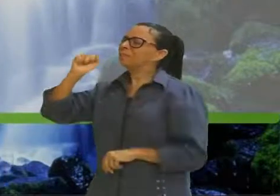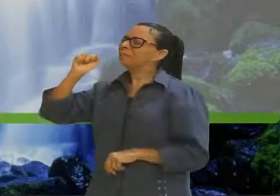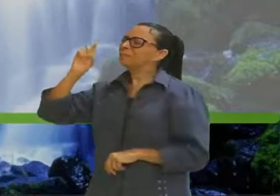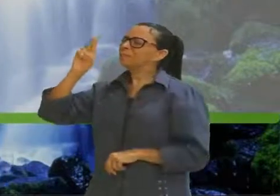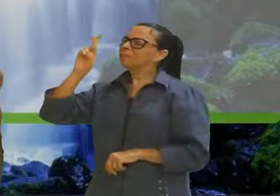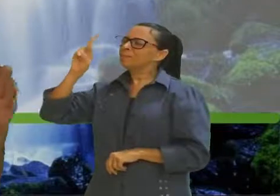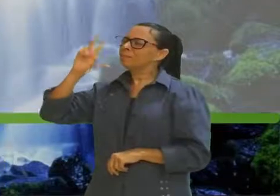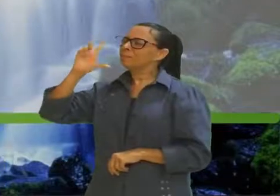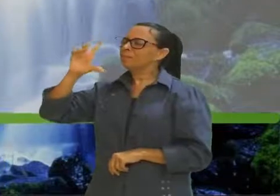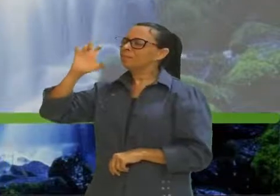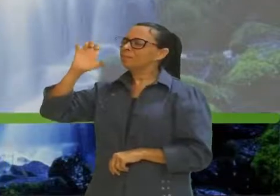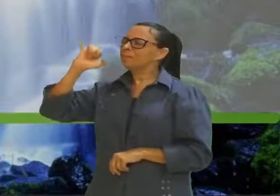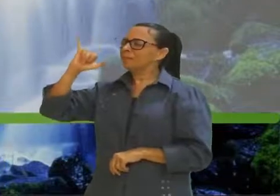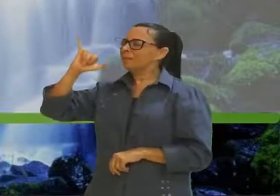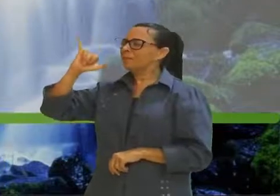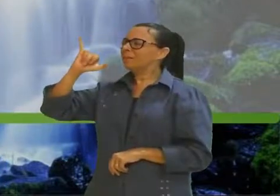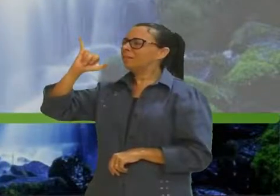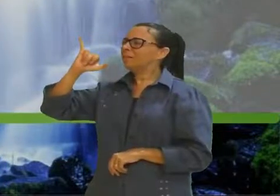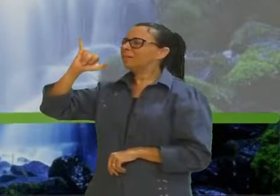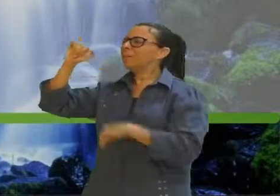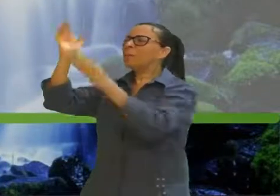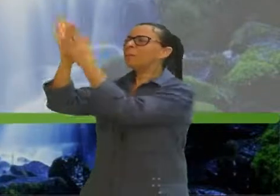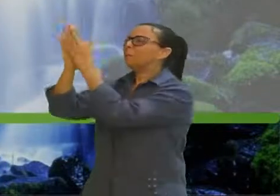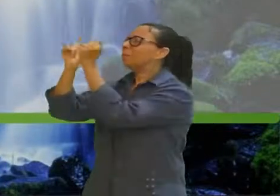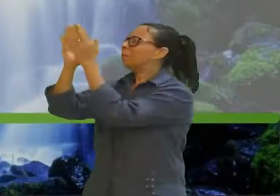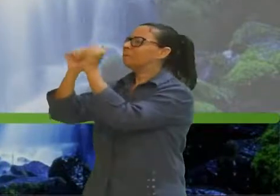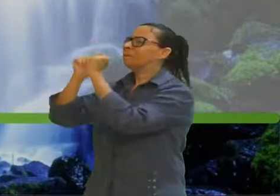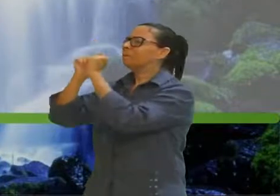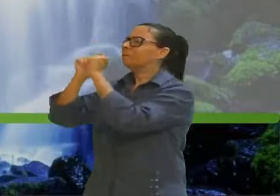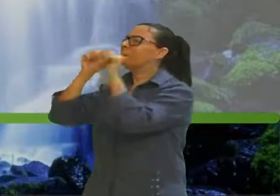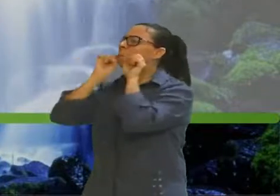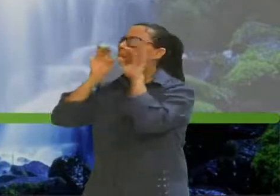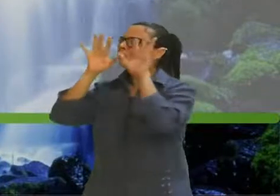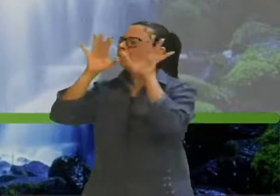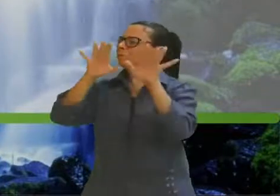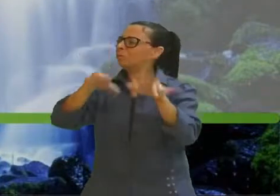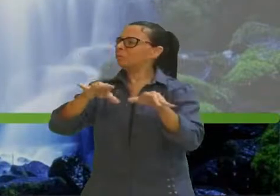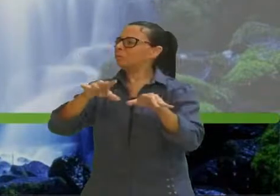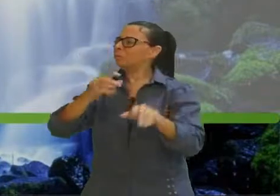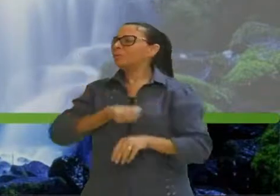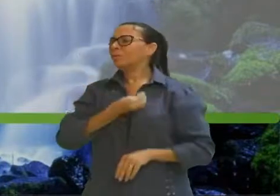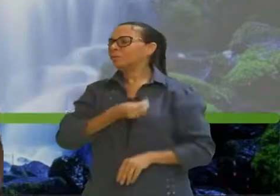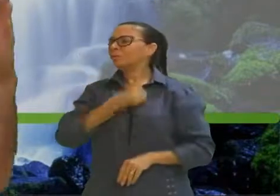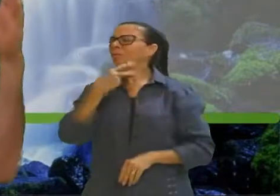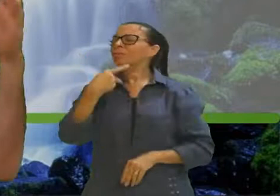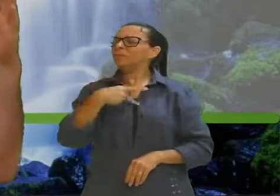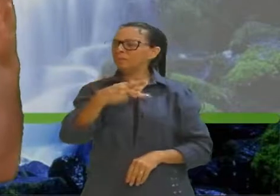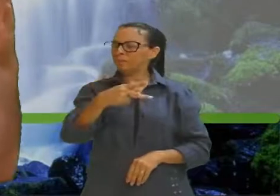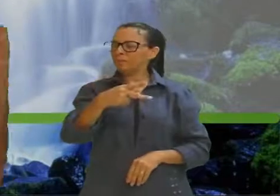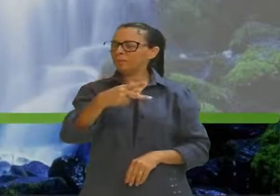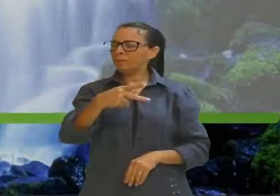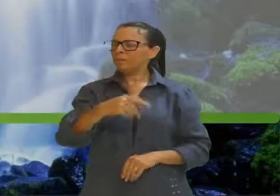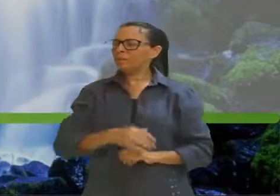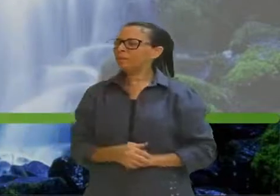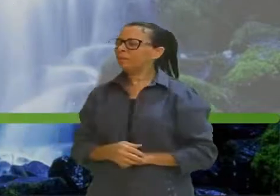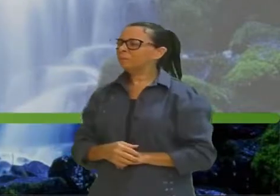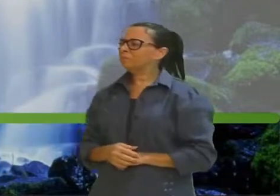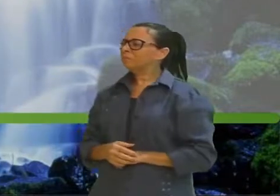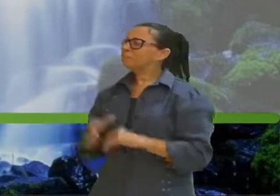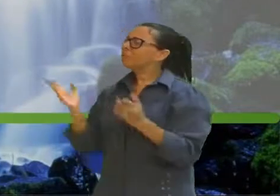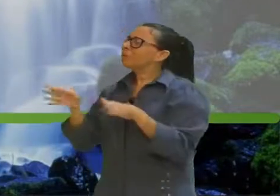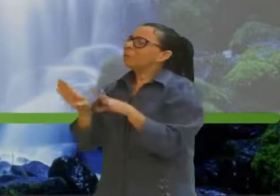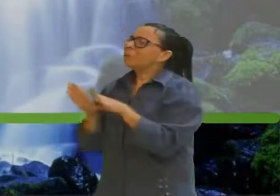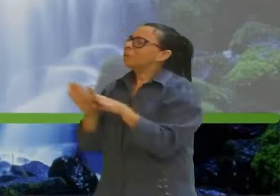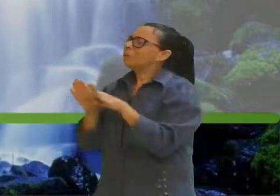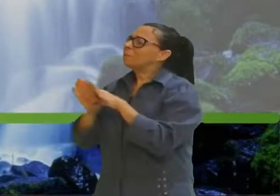e que nada de mal venha acontecer com o nosso irmão Arley. Ó Deus Todo-Poderoso, abençoa-nos nesse estudo, para